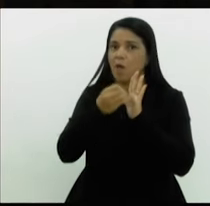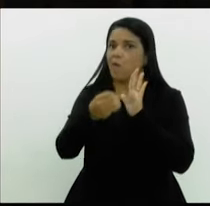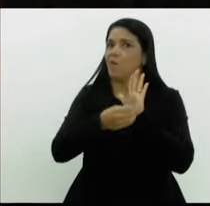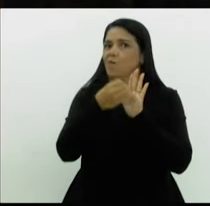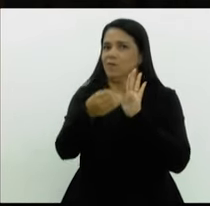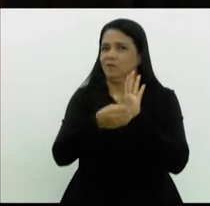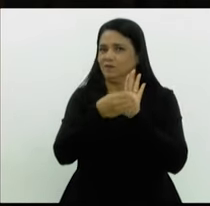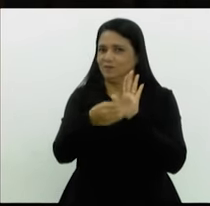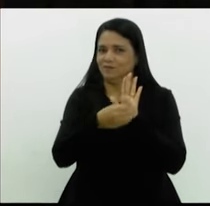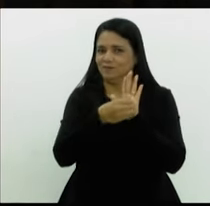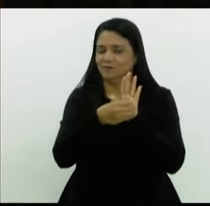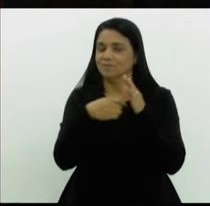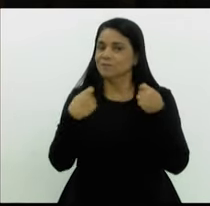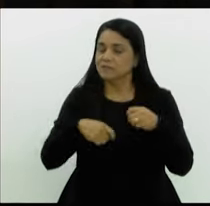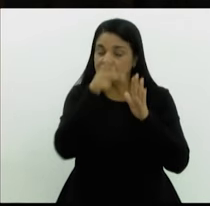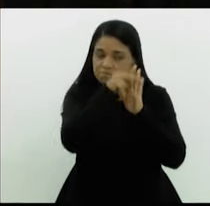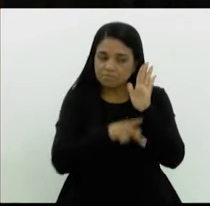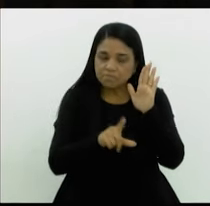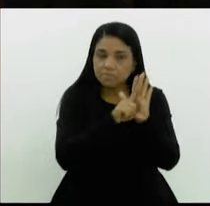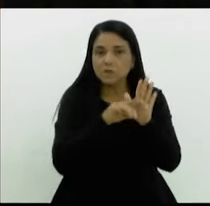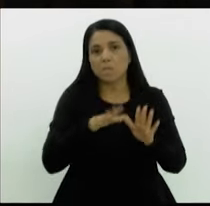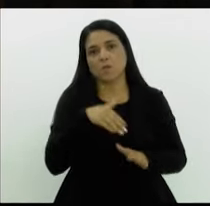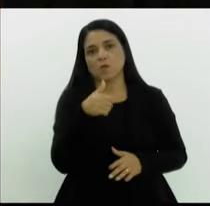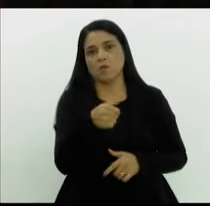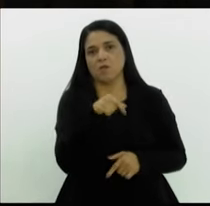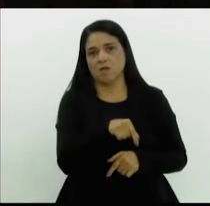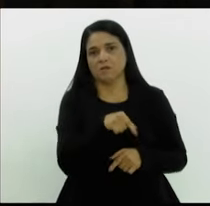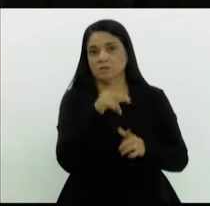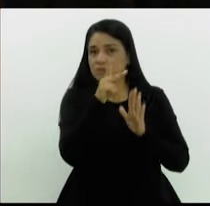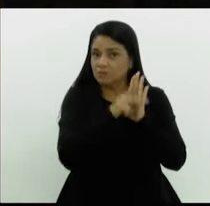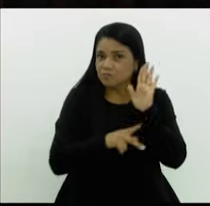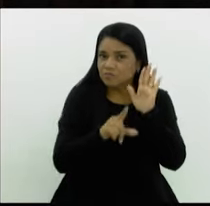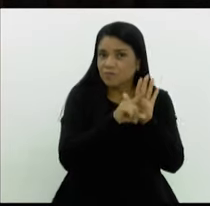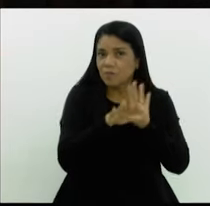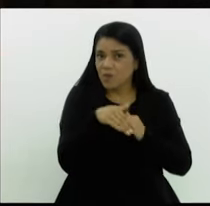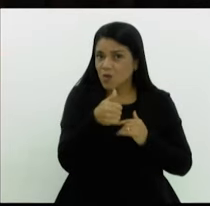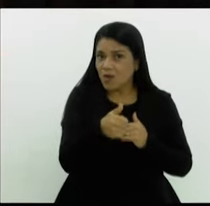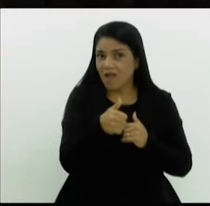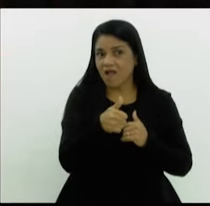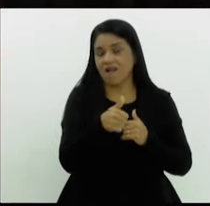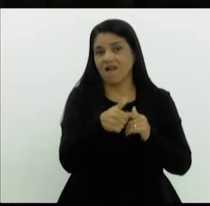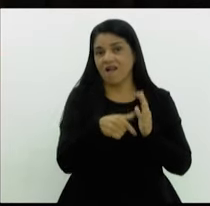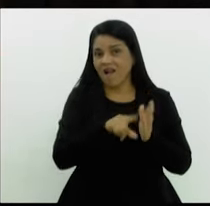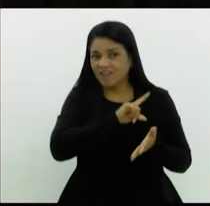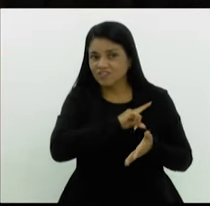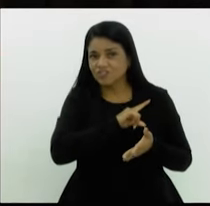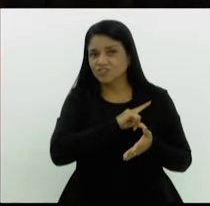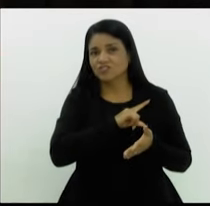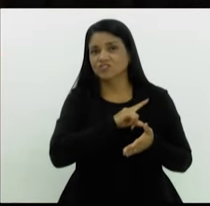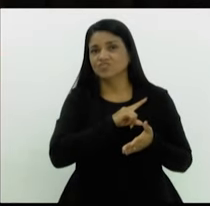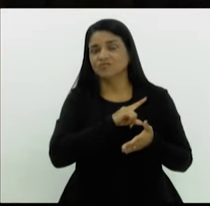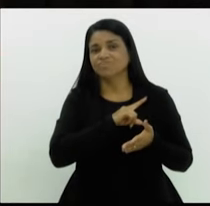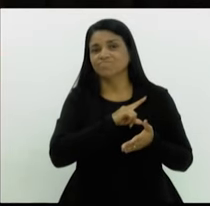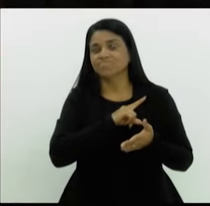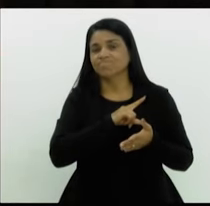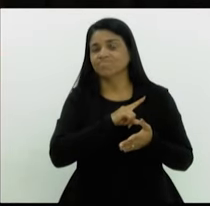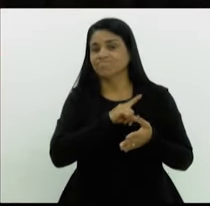quer aperfeiçoar o projeto. Se esse projeto fosse aperfeiçoado, talvez ele pudesse ser até um projeto de consenso.